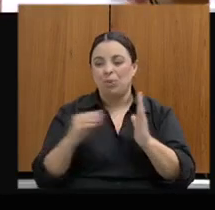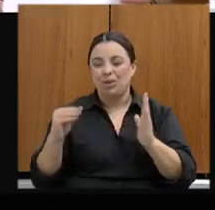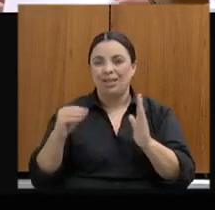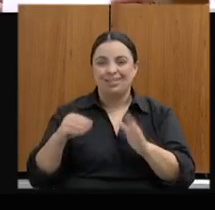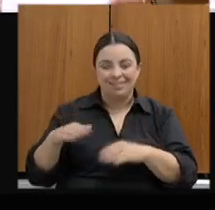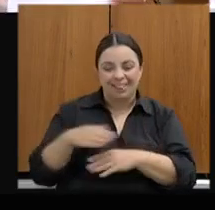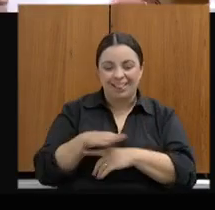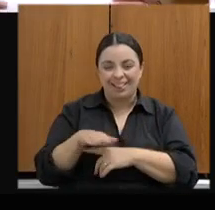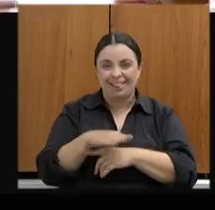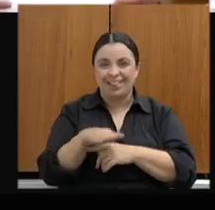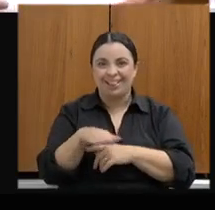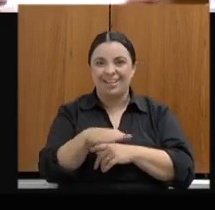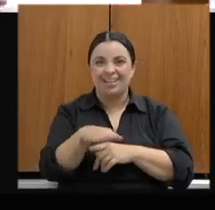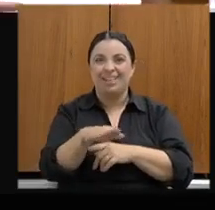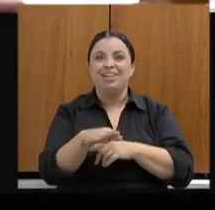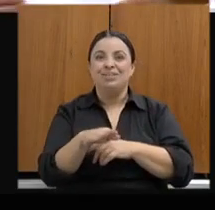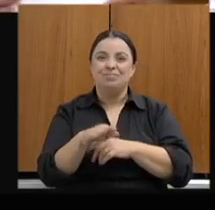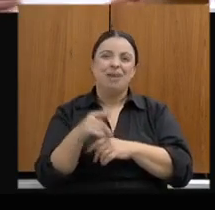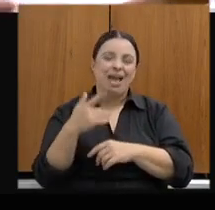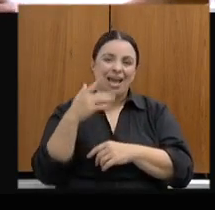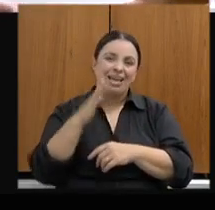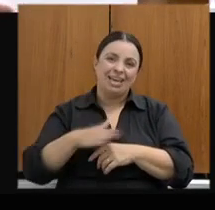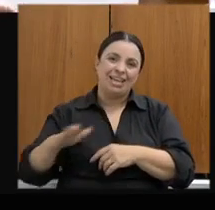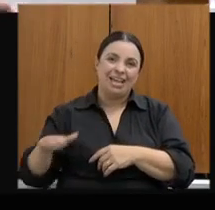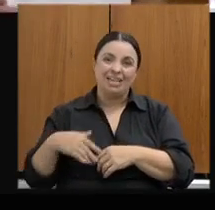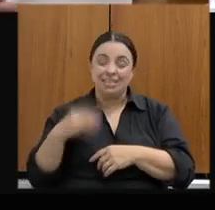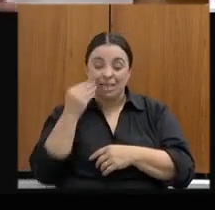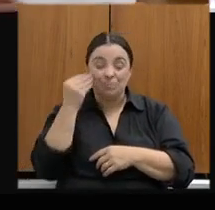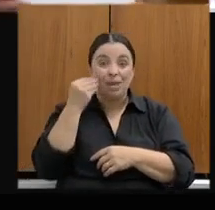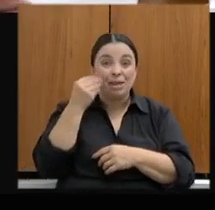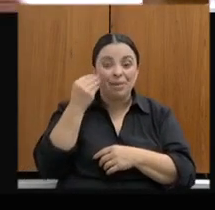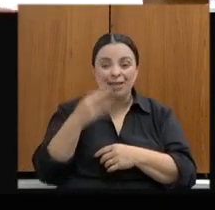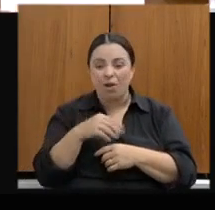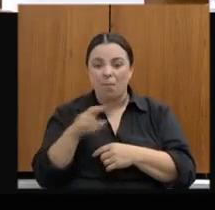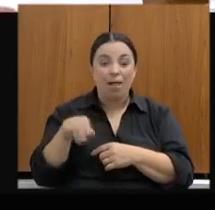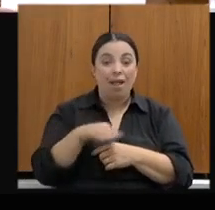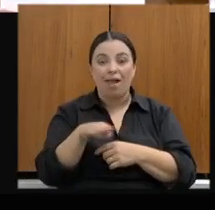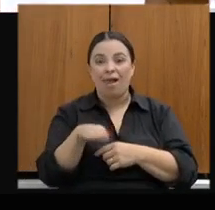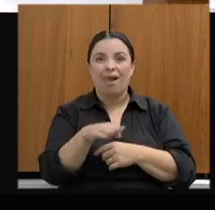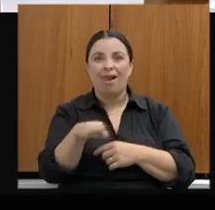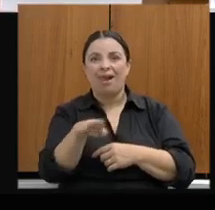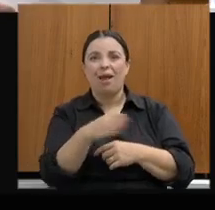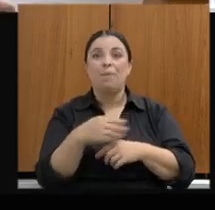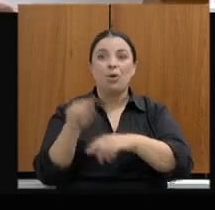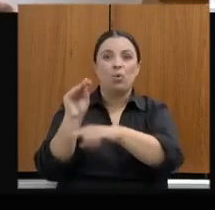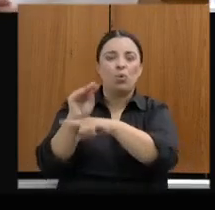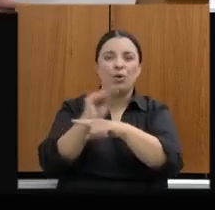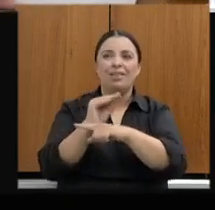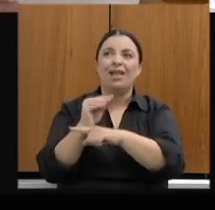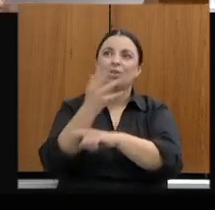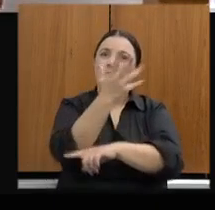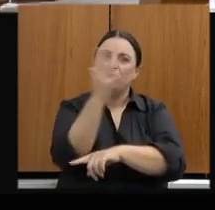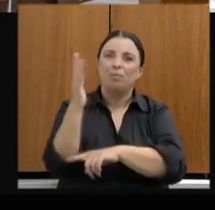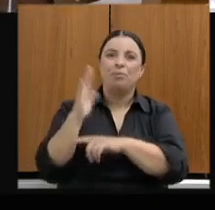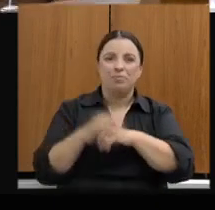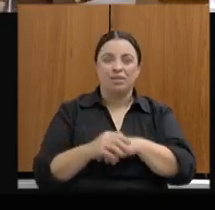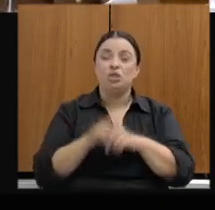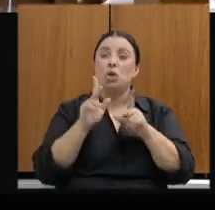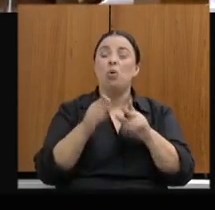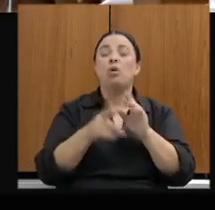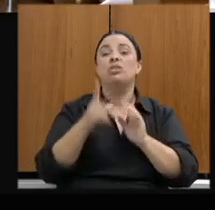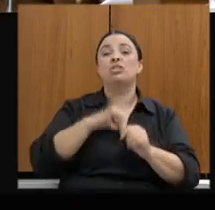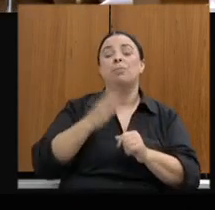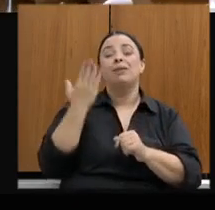que capacita e orienta as crianças né do para que elas estejam olhando e cuidando também do nosso meio ambiente é